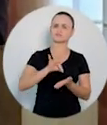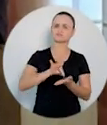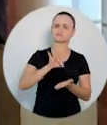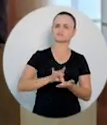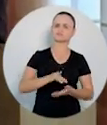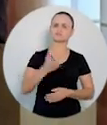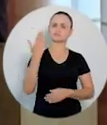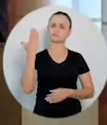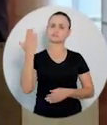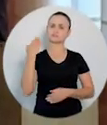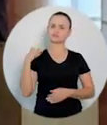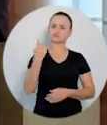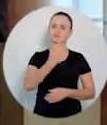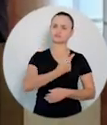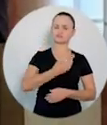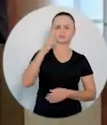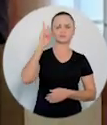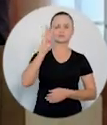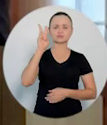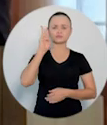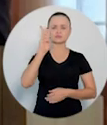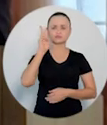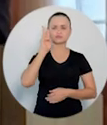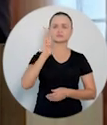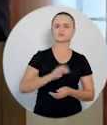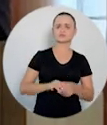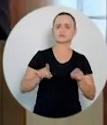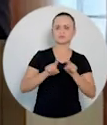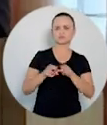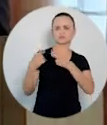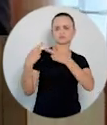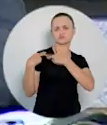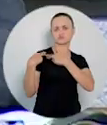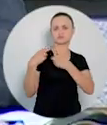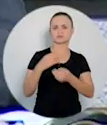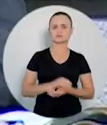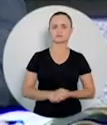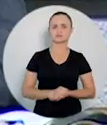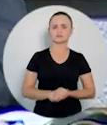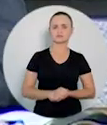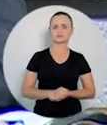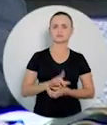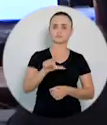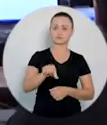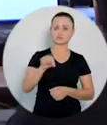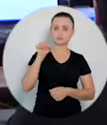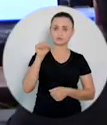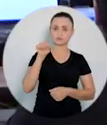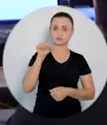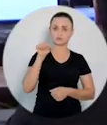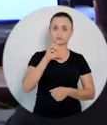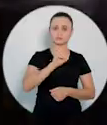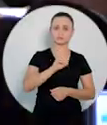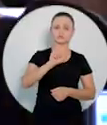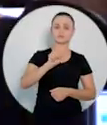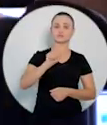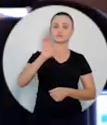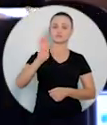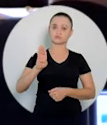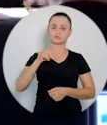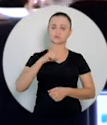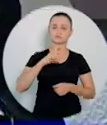passado, à nossa história, ao compromisso daqueles que vieram antes de nós. Indicados pela OAB para o CNJ